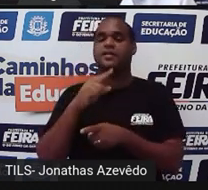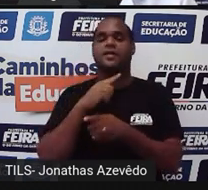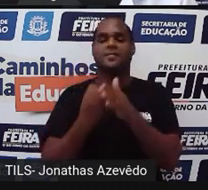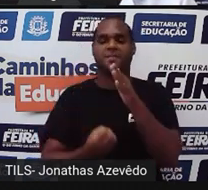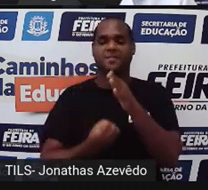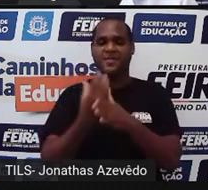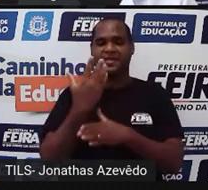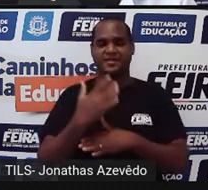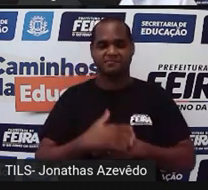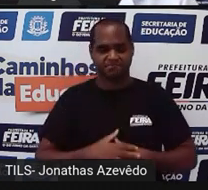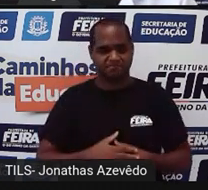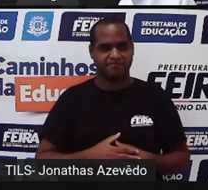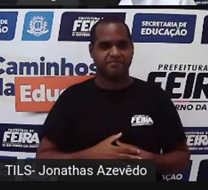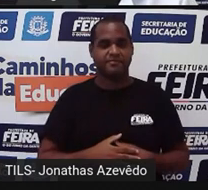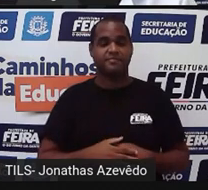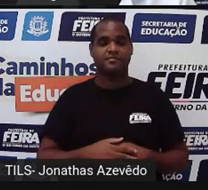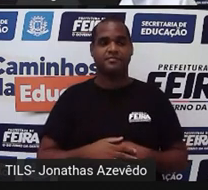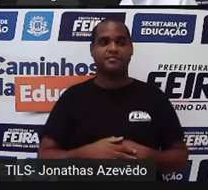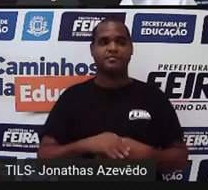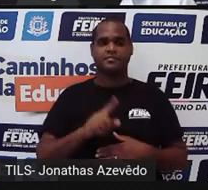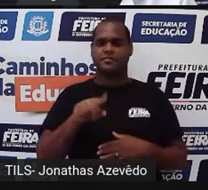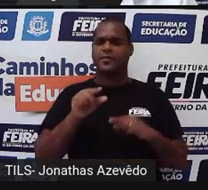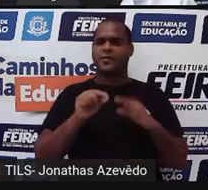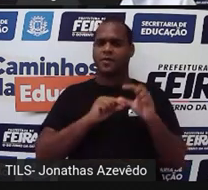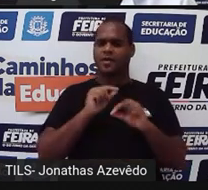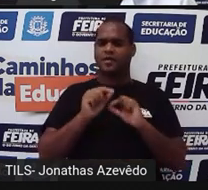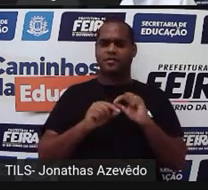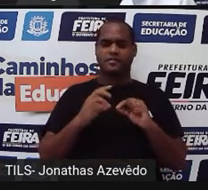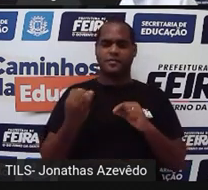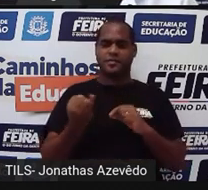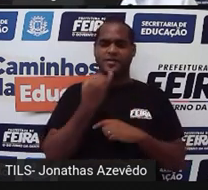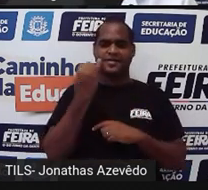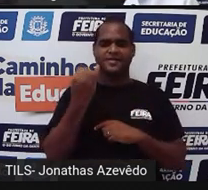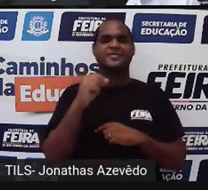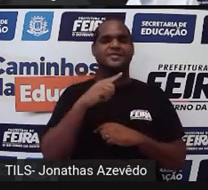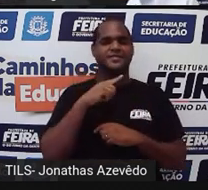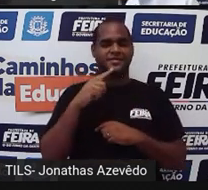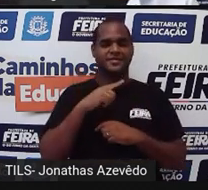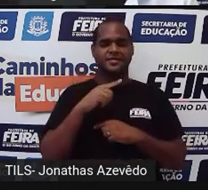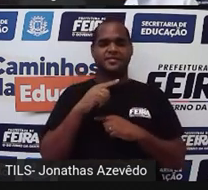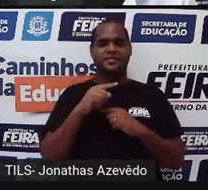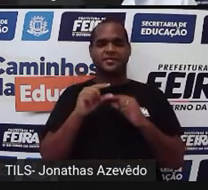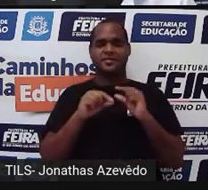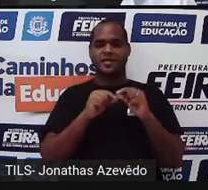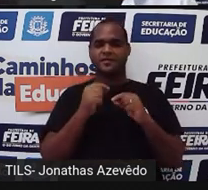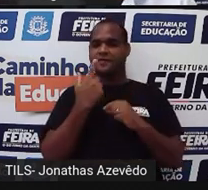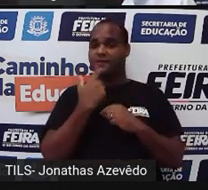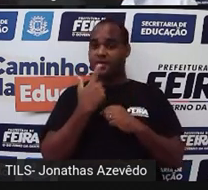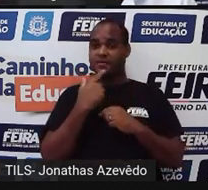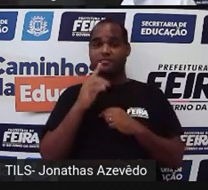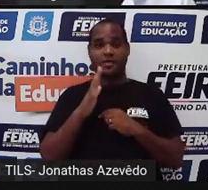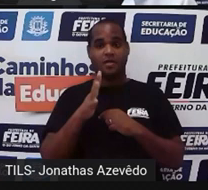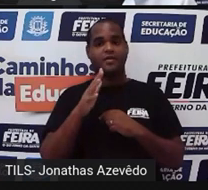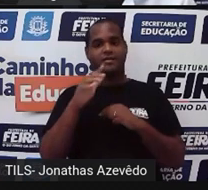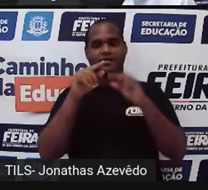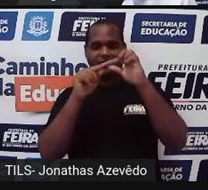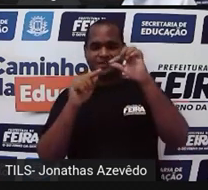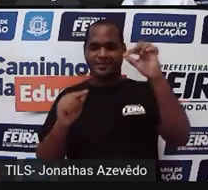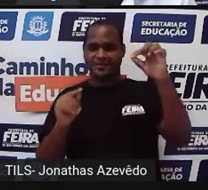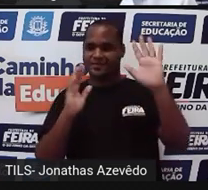aparece. Mas quando ela aparecer, vai acontecer uma coisa interessante aqui com essa reta vermelha que já está aí,